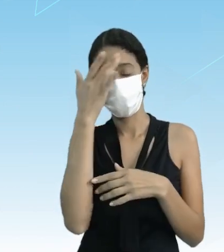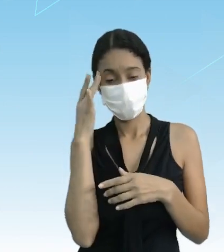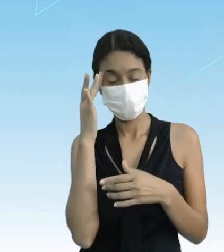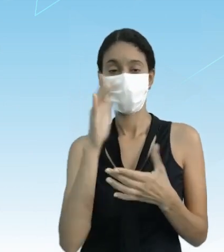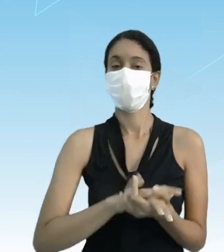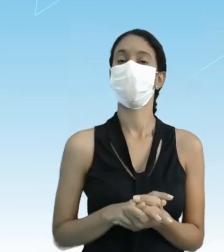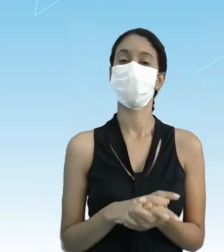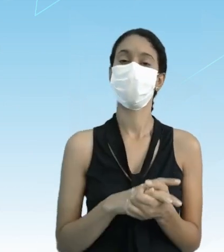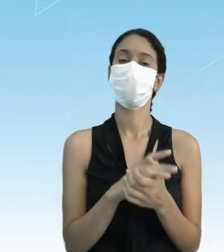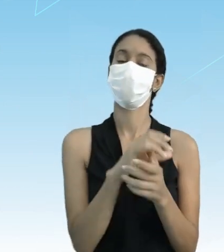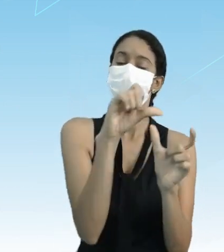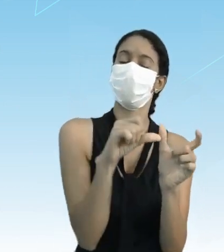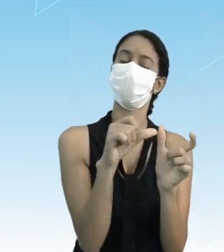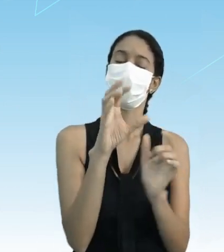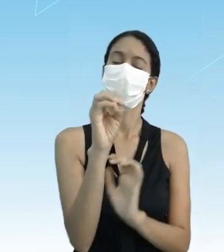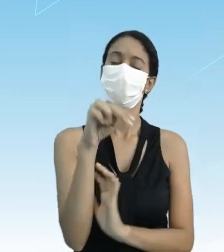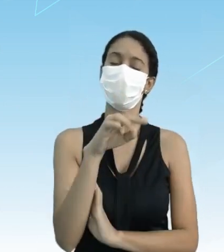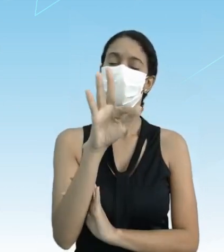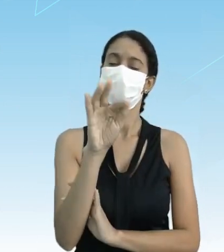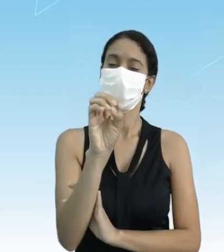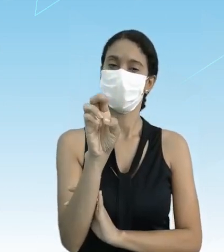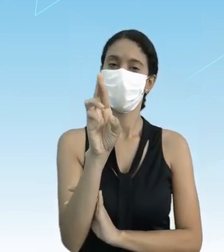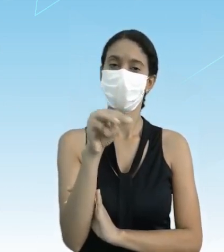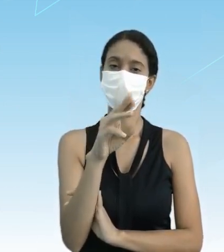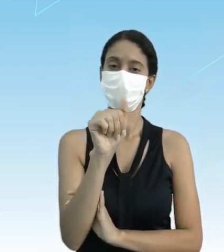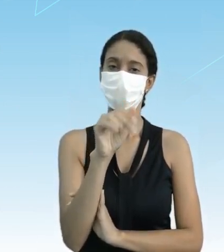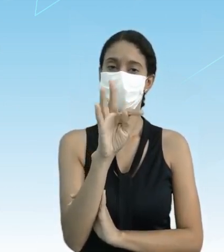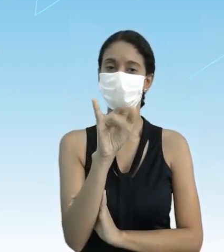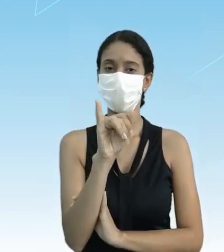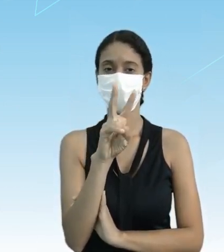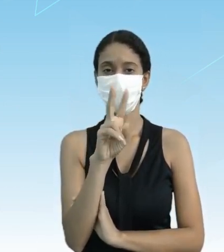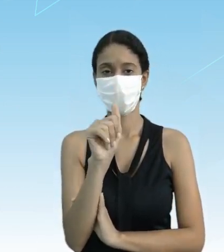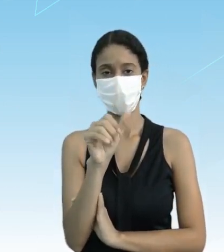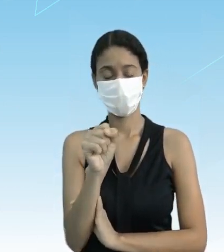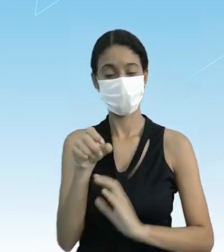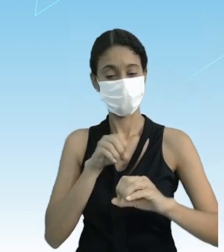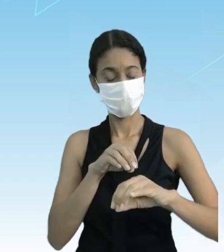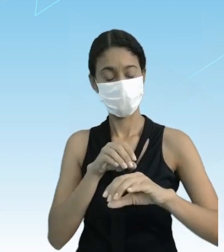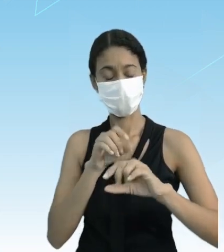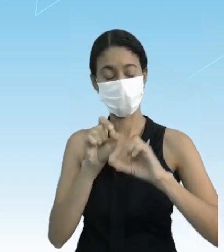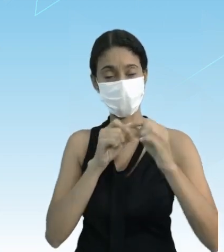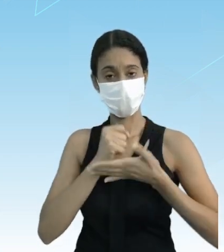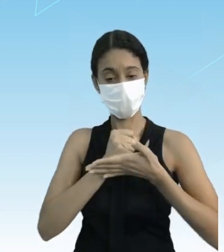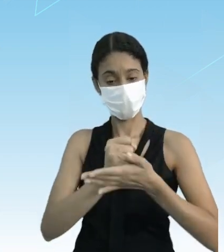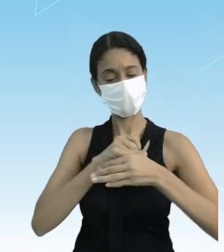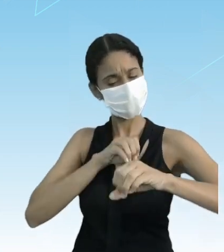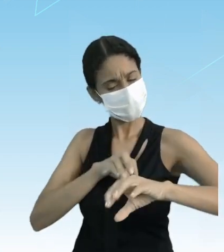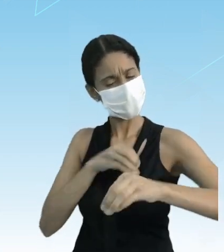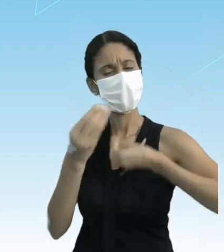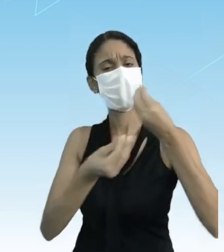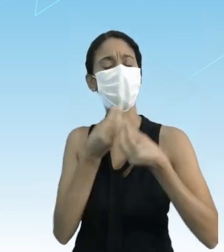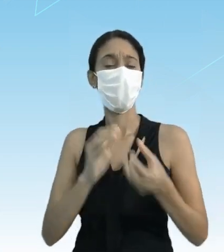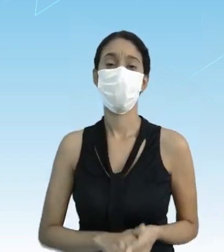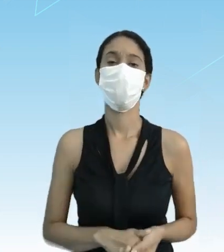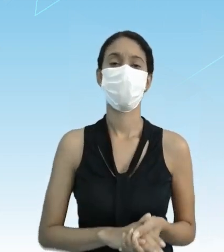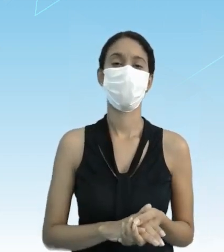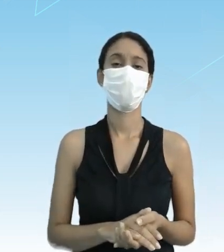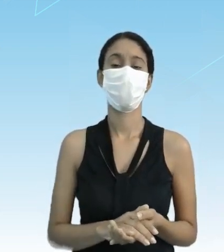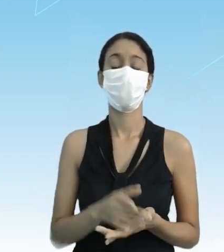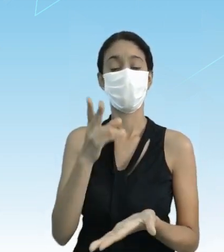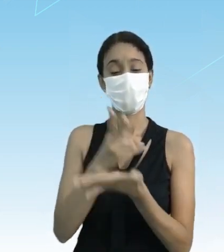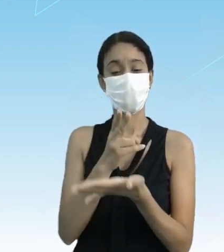conjunções conformativas ajudam justamente a ensinar como você manter a autoria e, ao mesmo